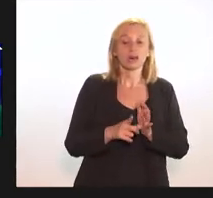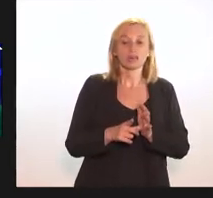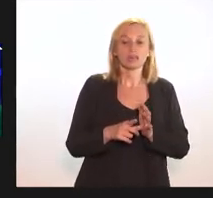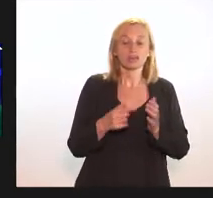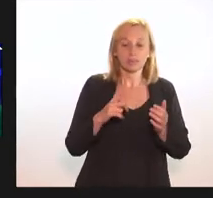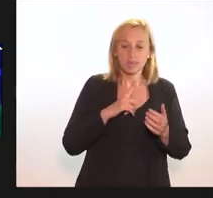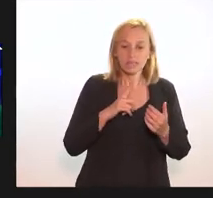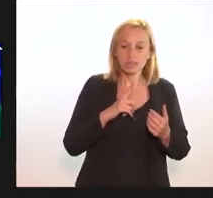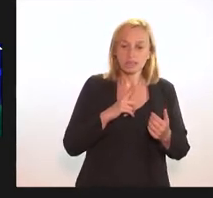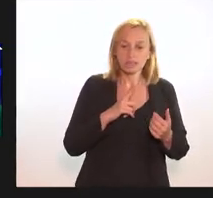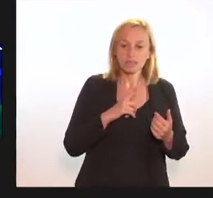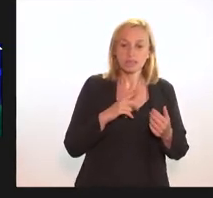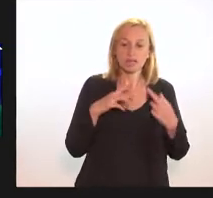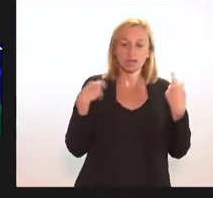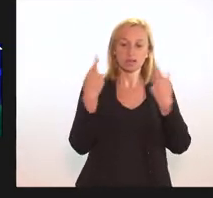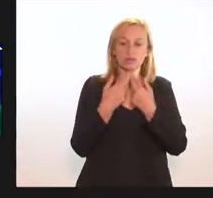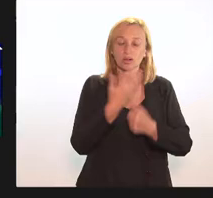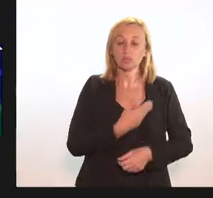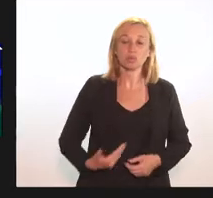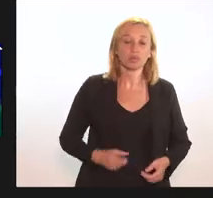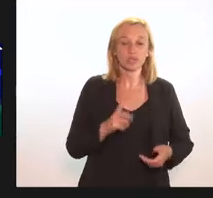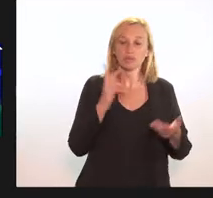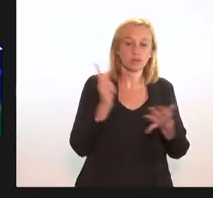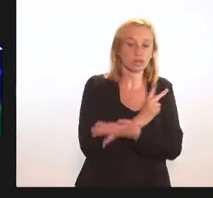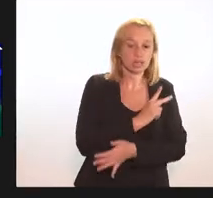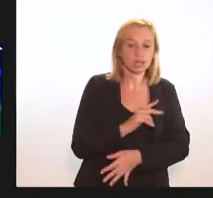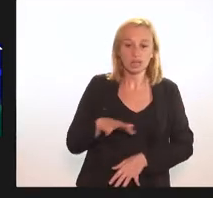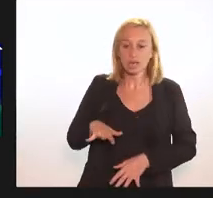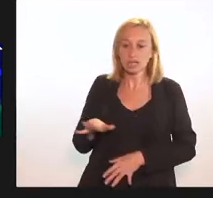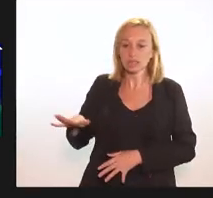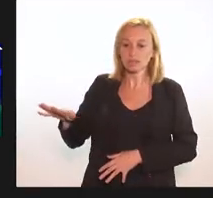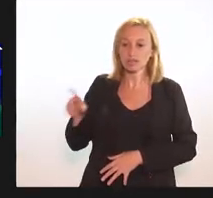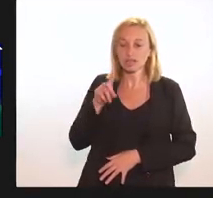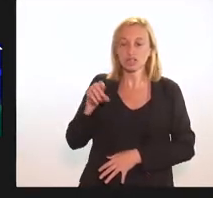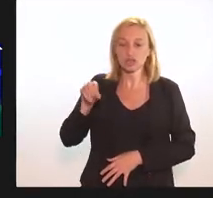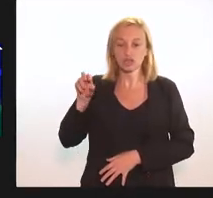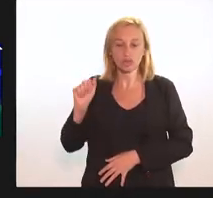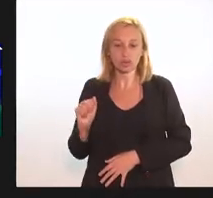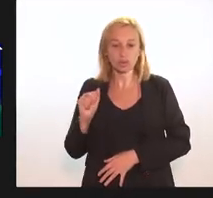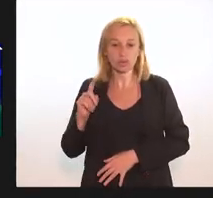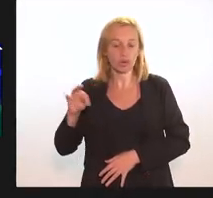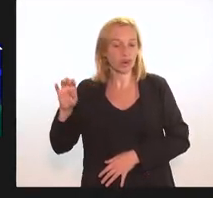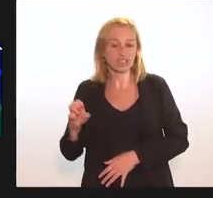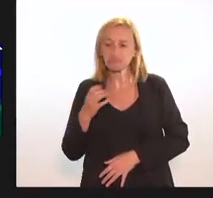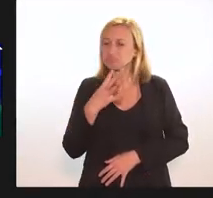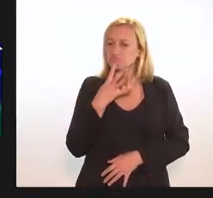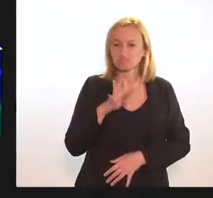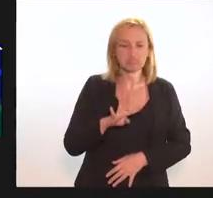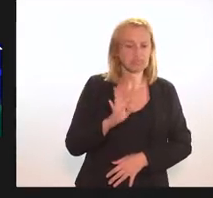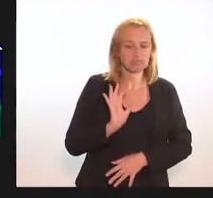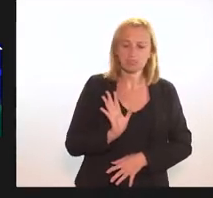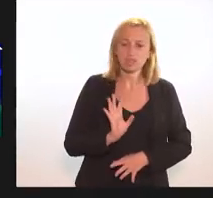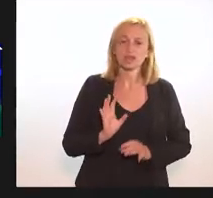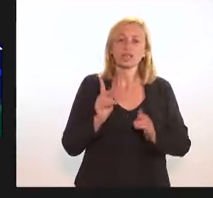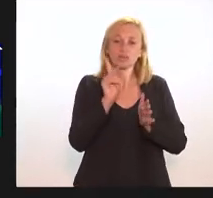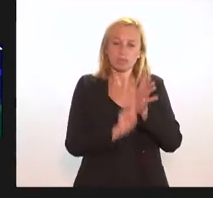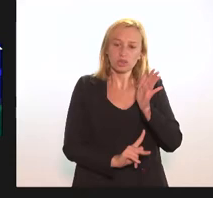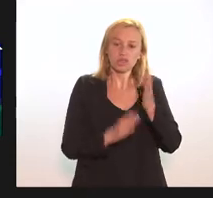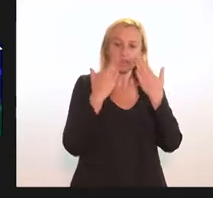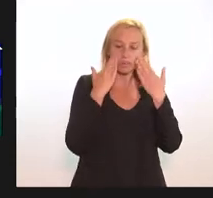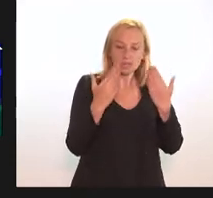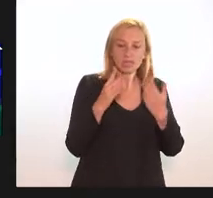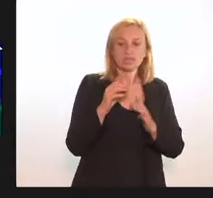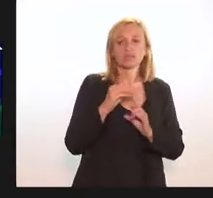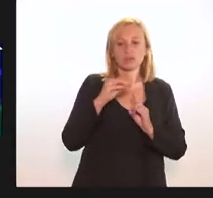pública não aconteceu. Então, as comunidades aqui das favelas da Zona Oeste não tomaram conhecimento que teria que elaborar projeto para apresentar a